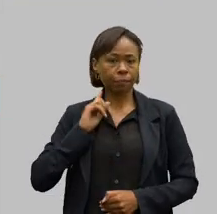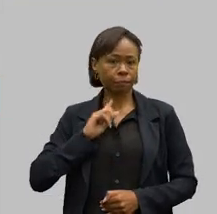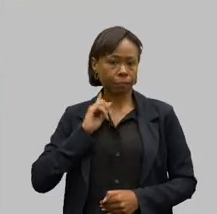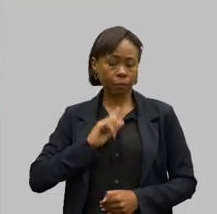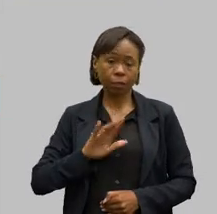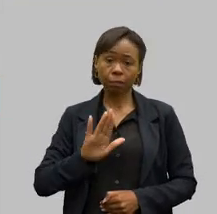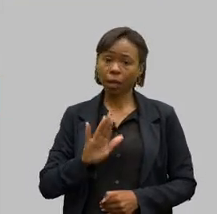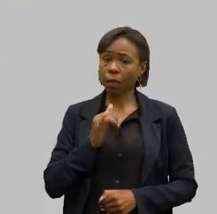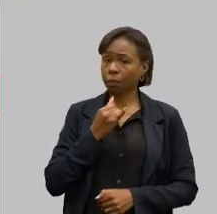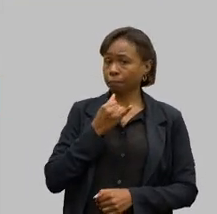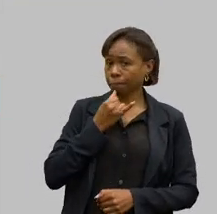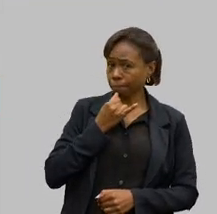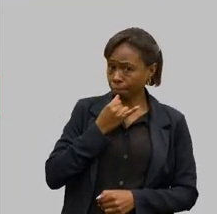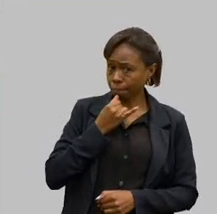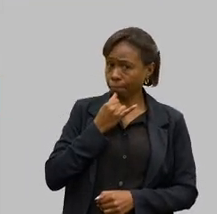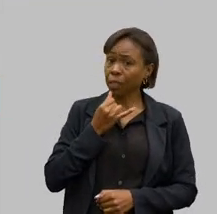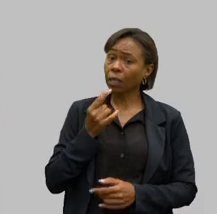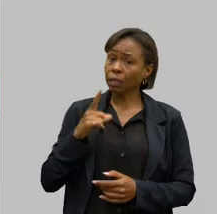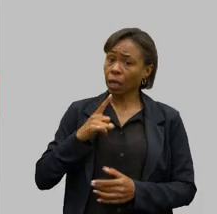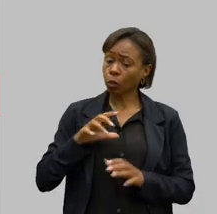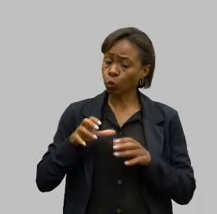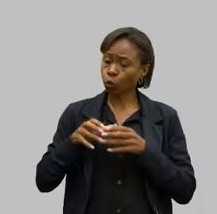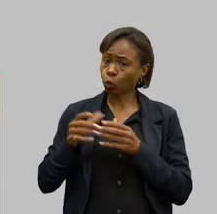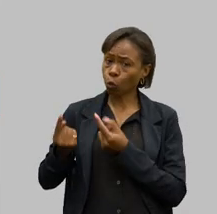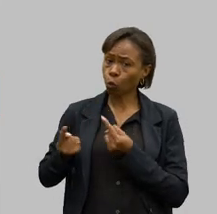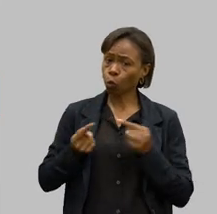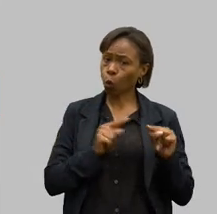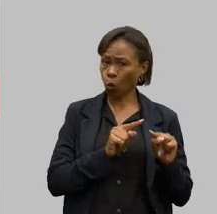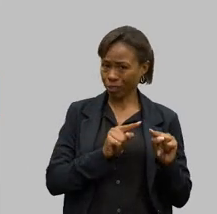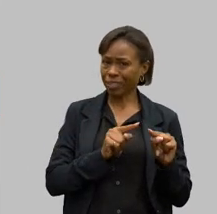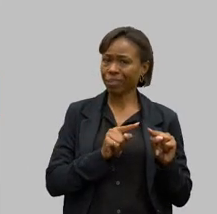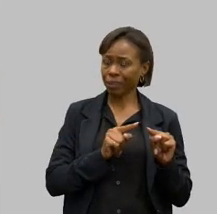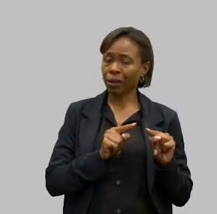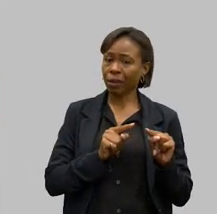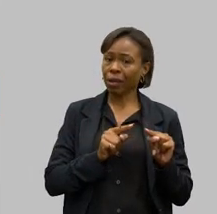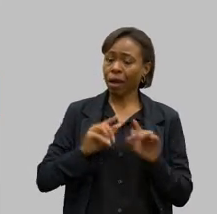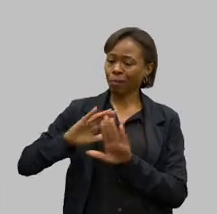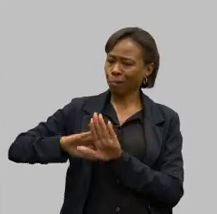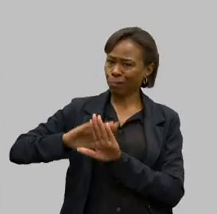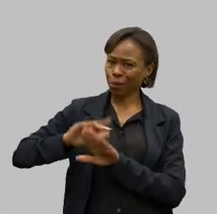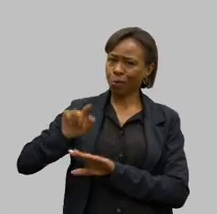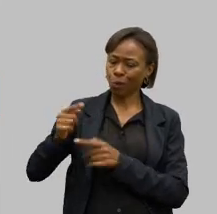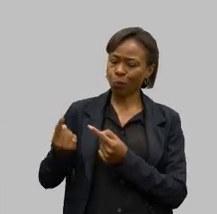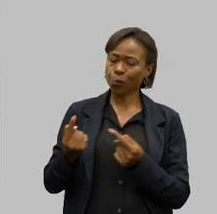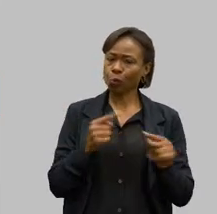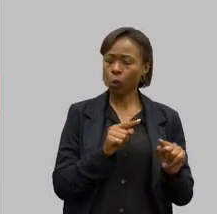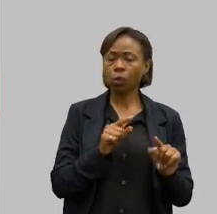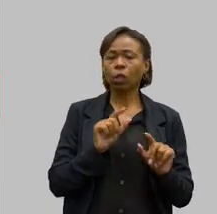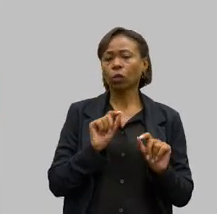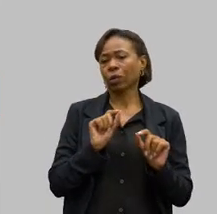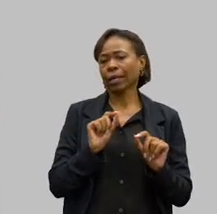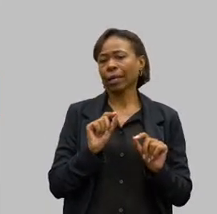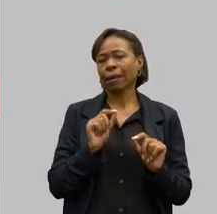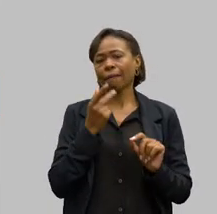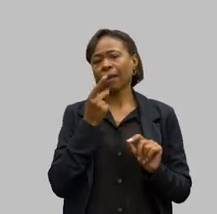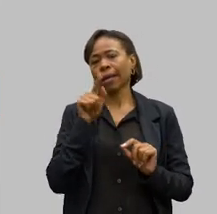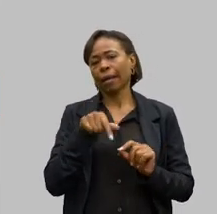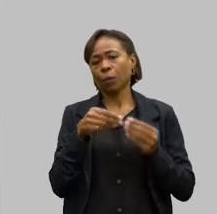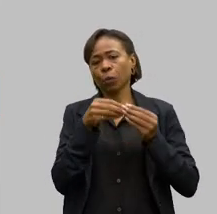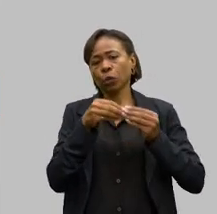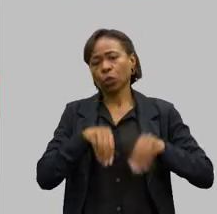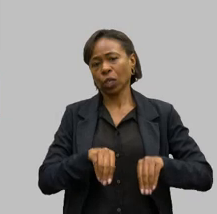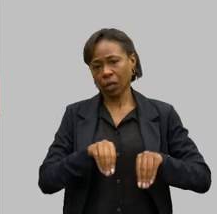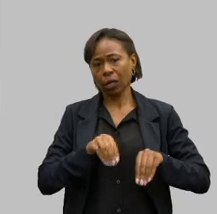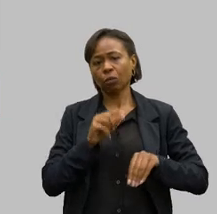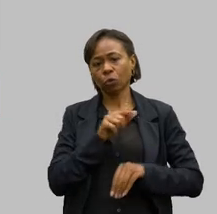Infelizmente, há uma oposição ideológica ao projeto que trata como se fosse uma coisa prejudicial aos nossos alunos e às